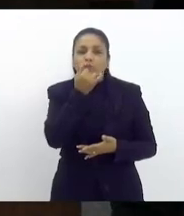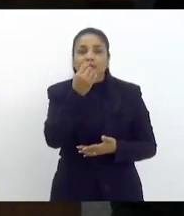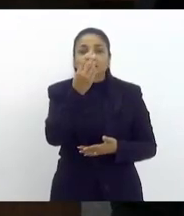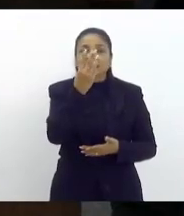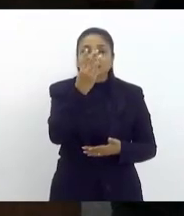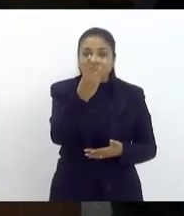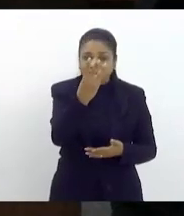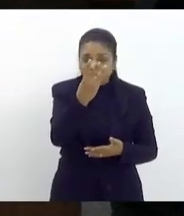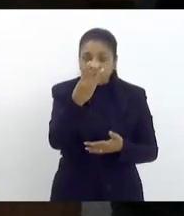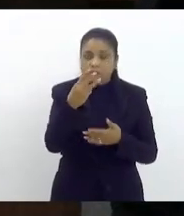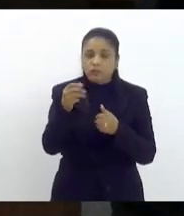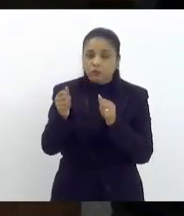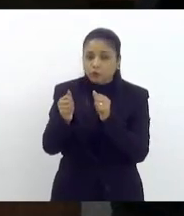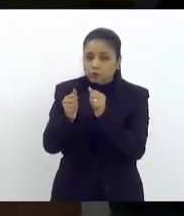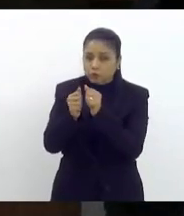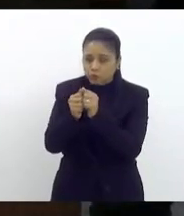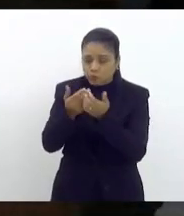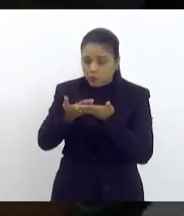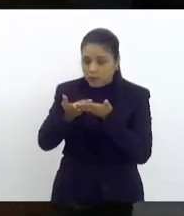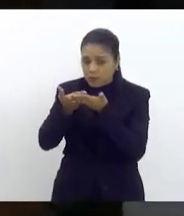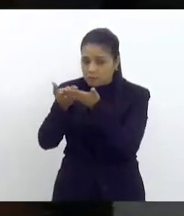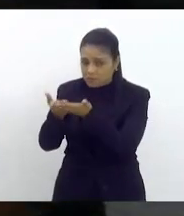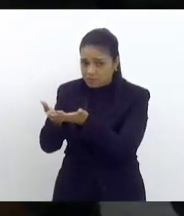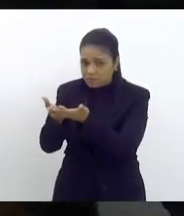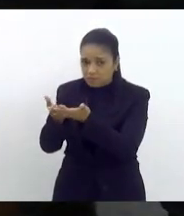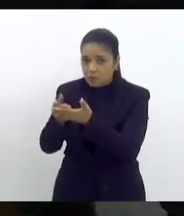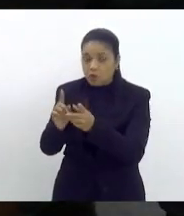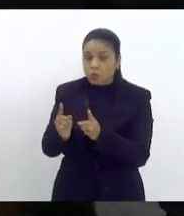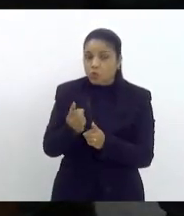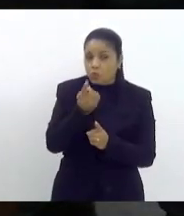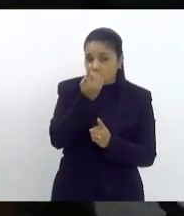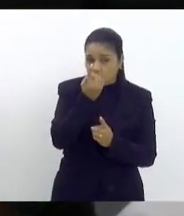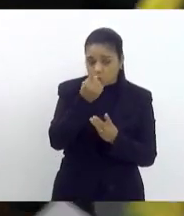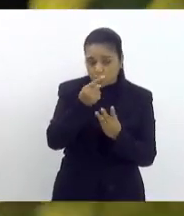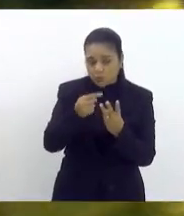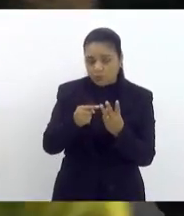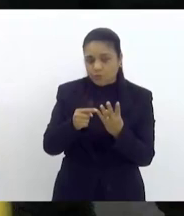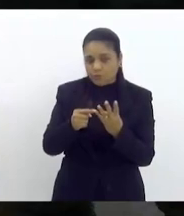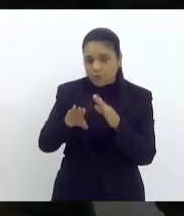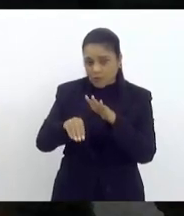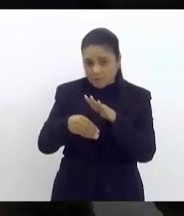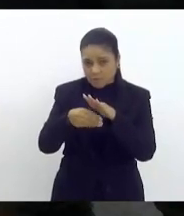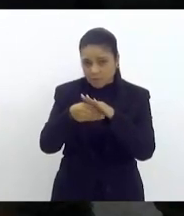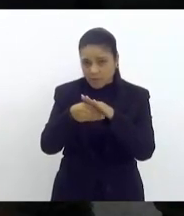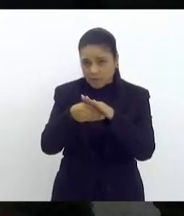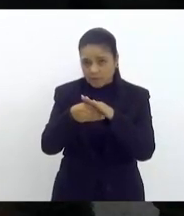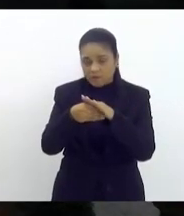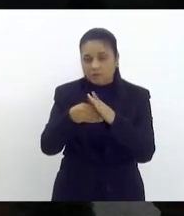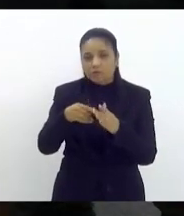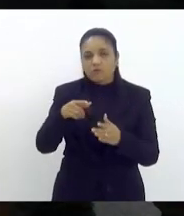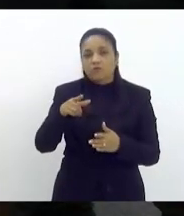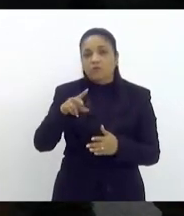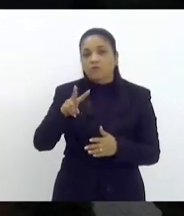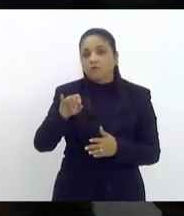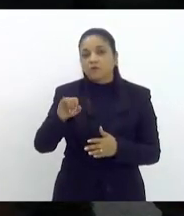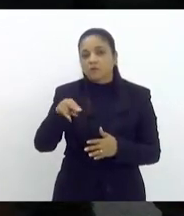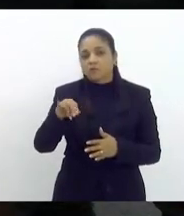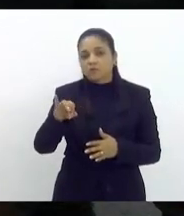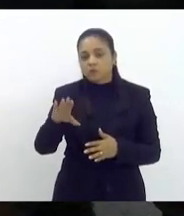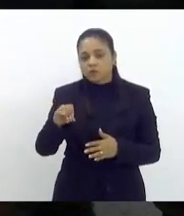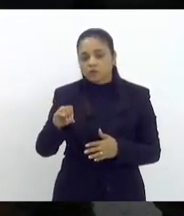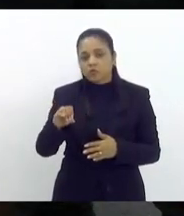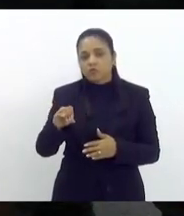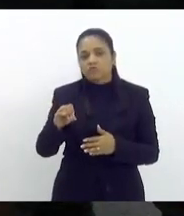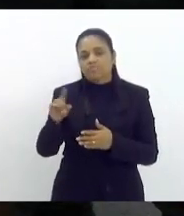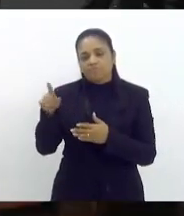três simultaneamente e destaquei um uma emenda do deputado Vinícius Cosolino que fará esse